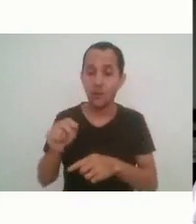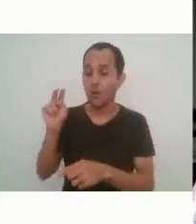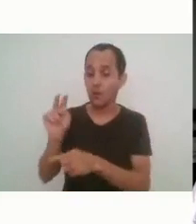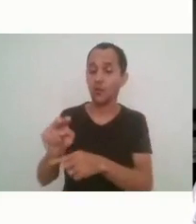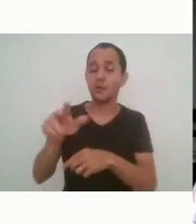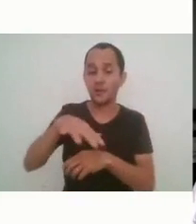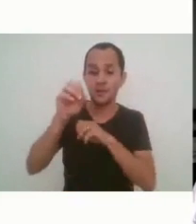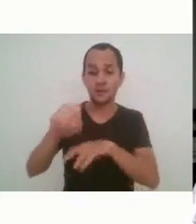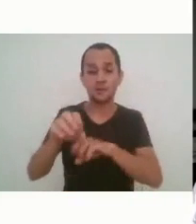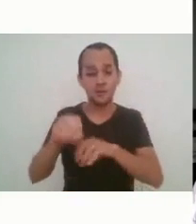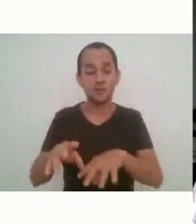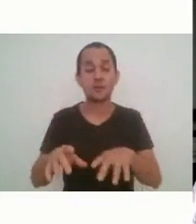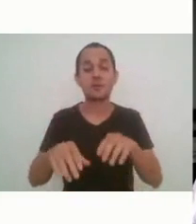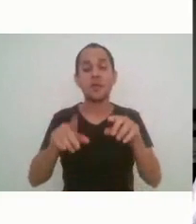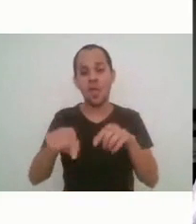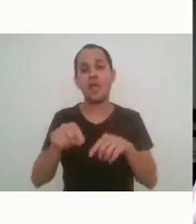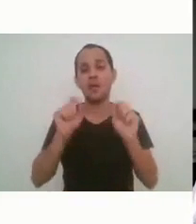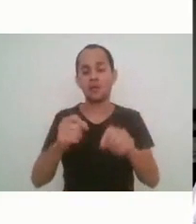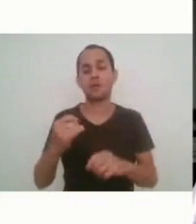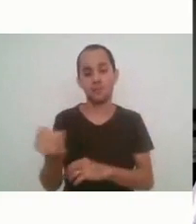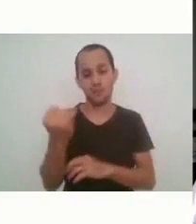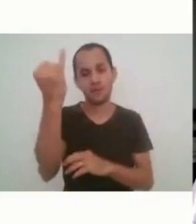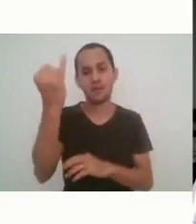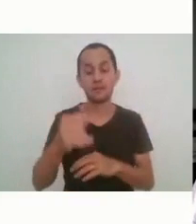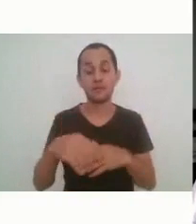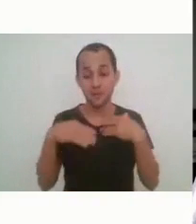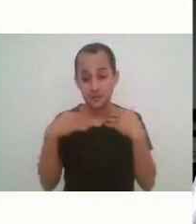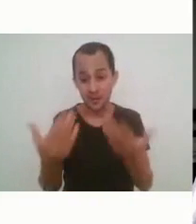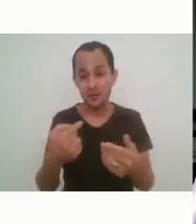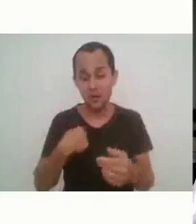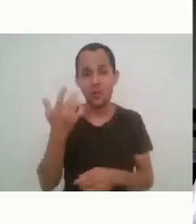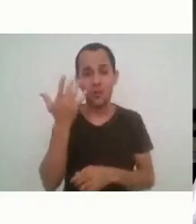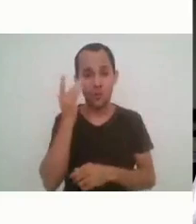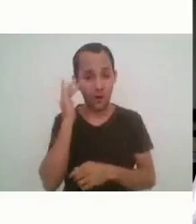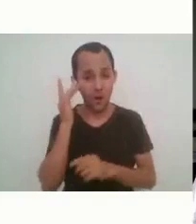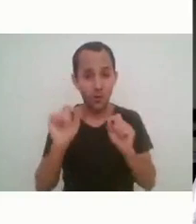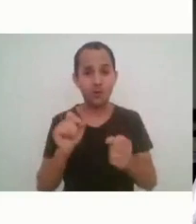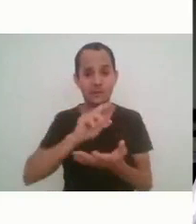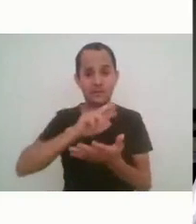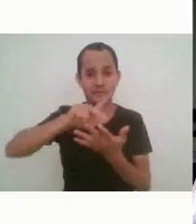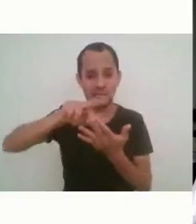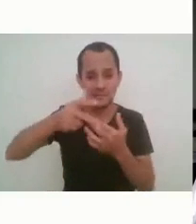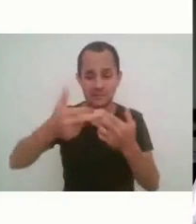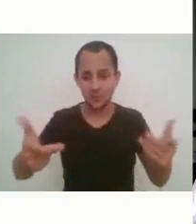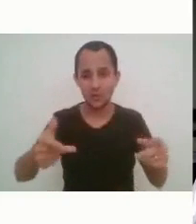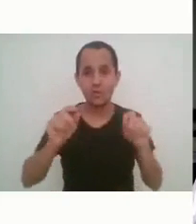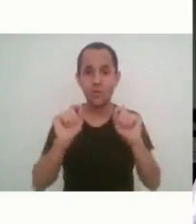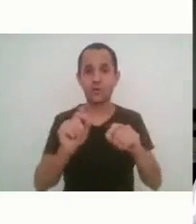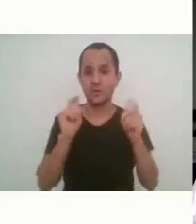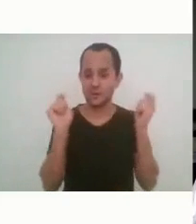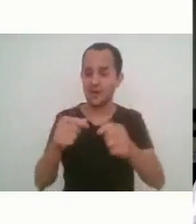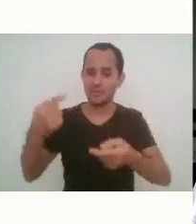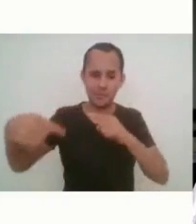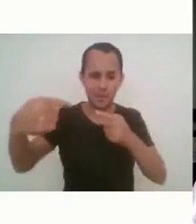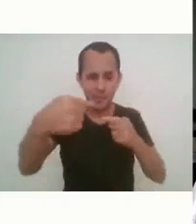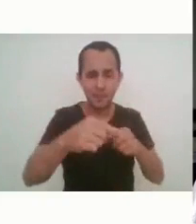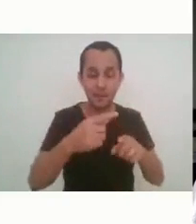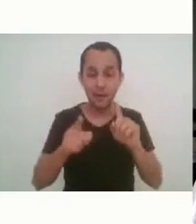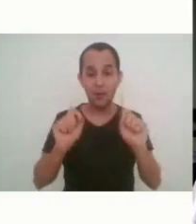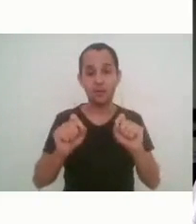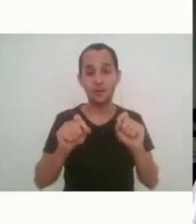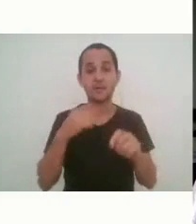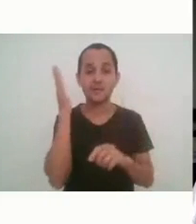inclusiva. Isso é muito importante. Então, eu acho que são muitas questões que a gente podia estar falando aqui, mas como a gente sabe que o